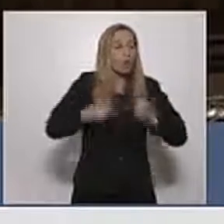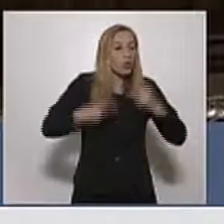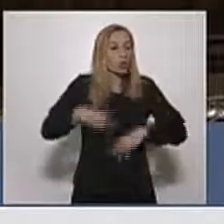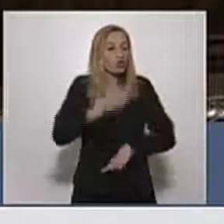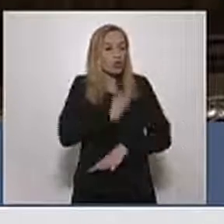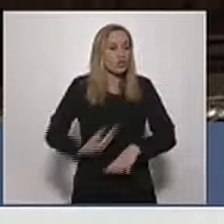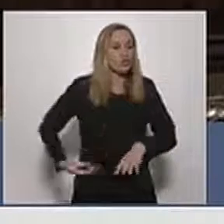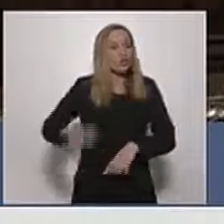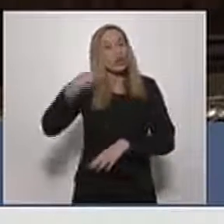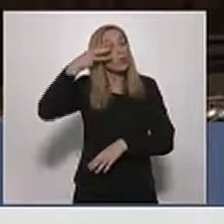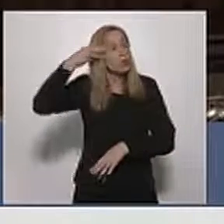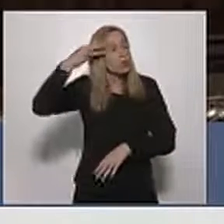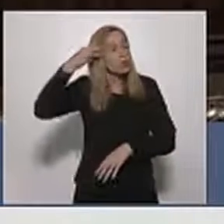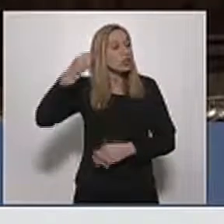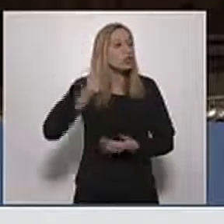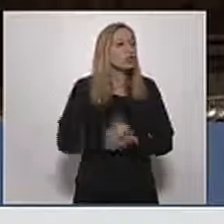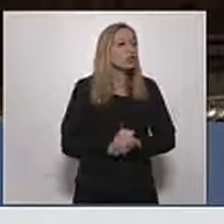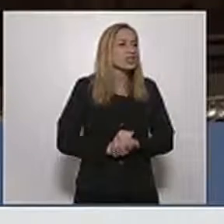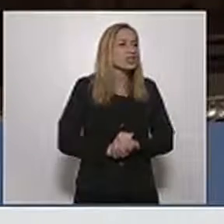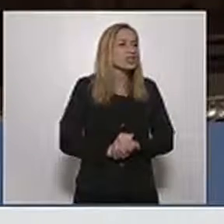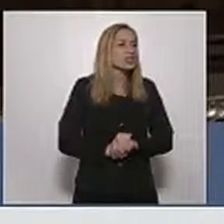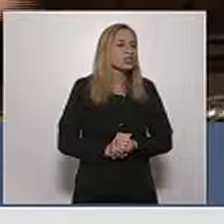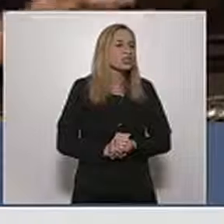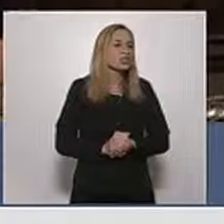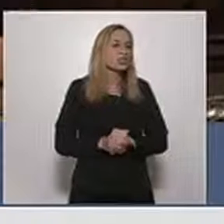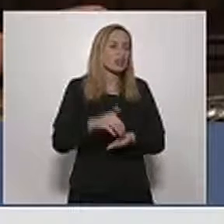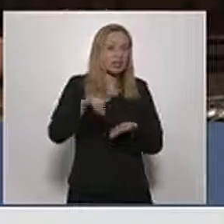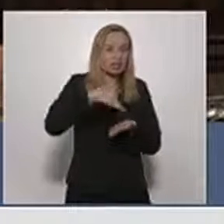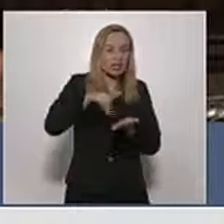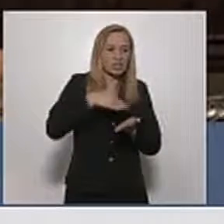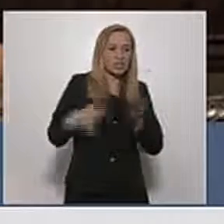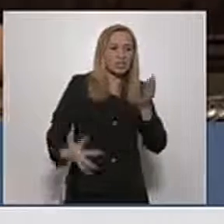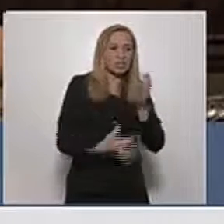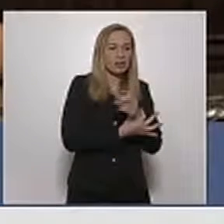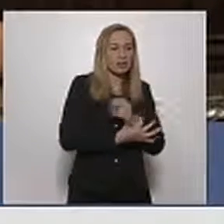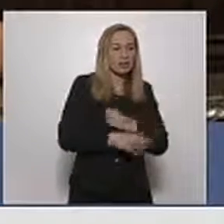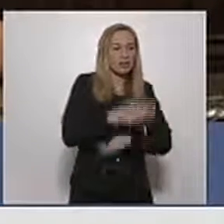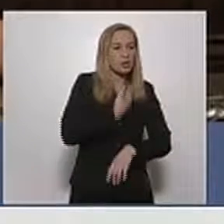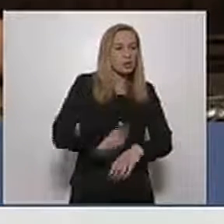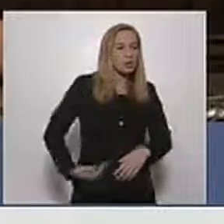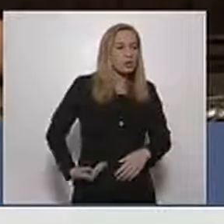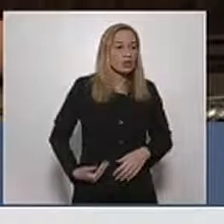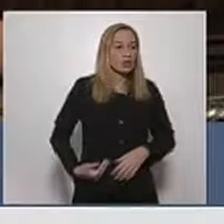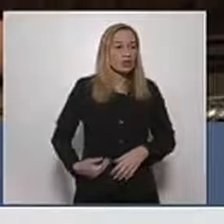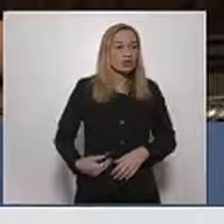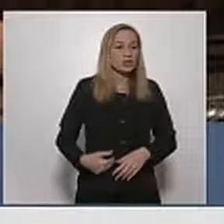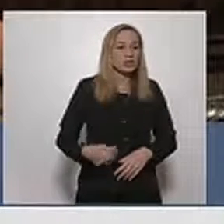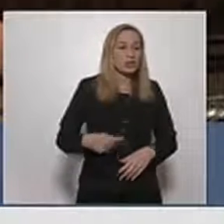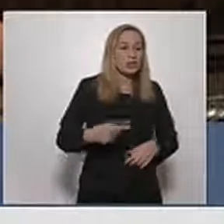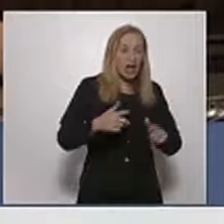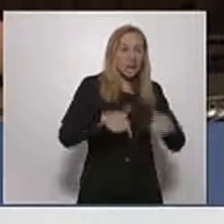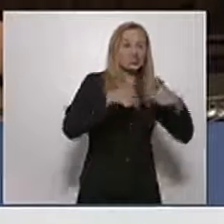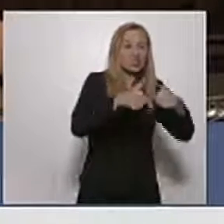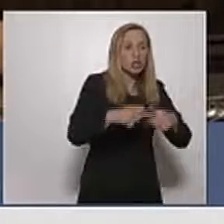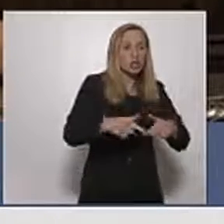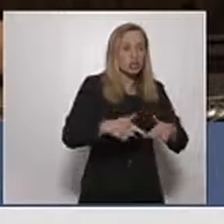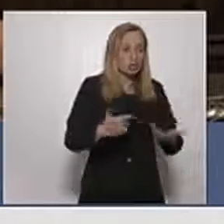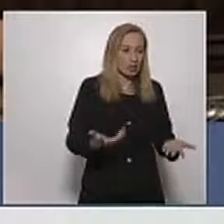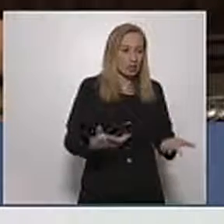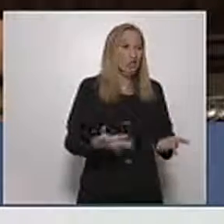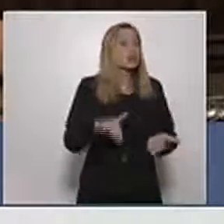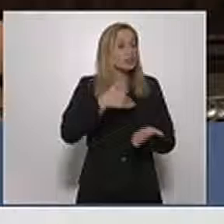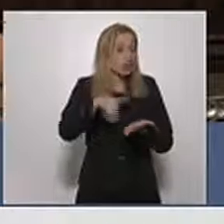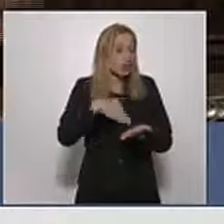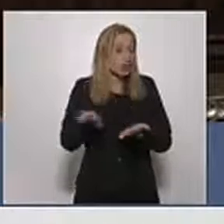governador Witzel de extinguir a Secretaria de Segurança Pública tome corpo, porque ao extinguir a Secretaria